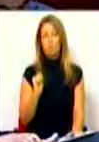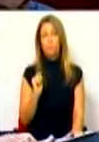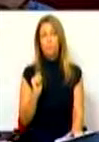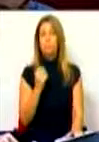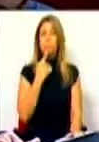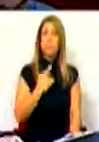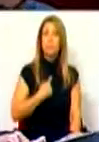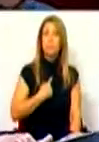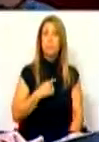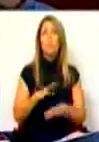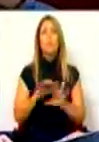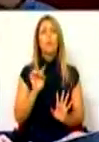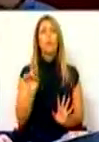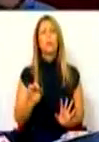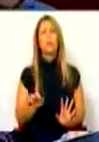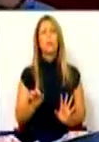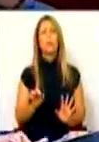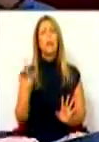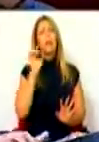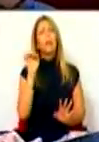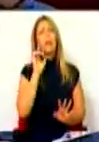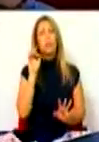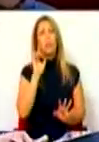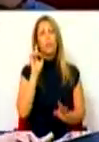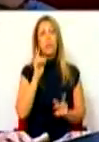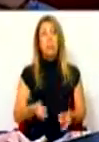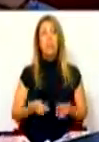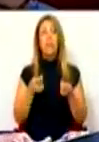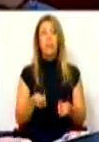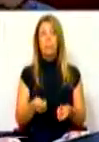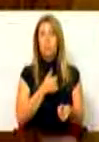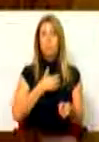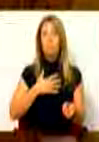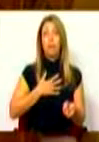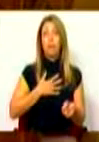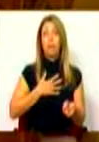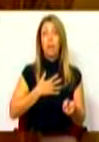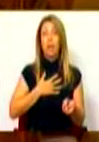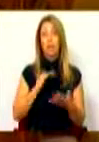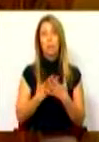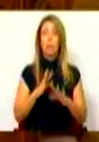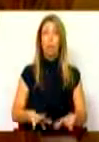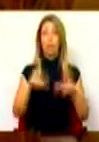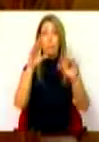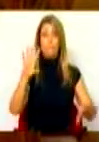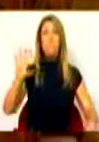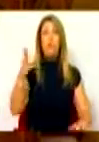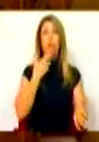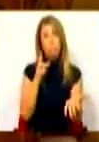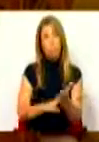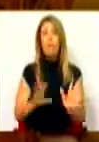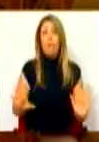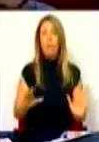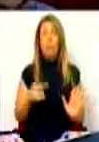mencionou a questão da importância do investimento empresarial para o crescimento do país. E é verdade, só posso